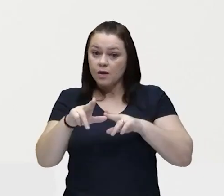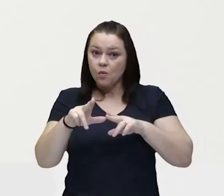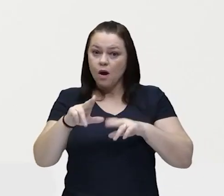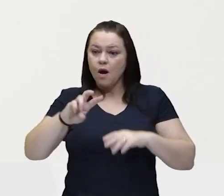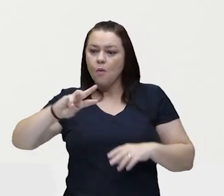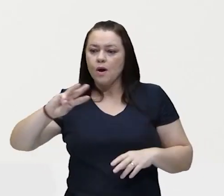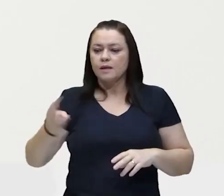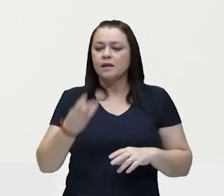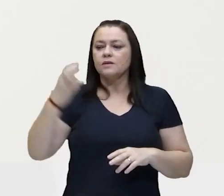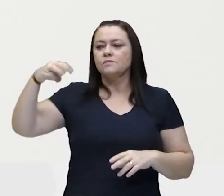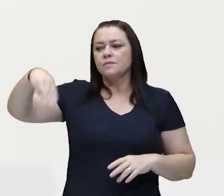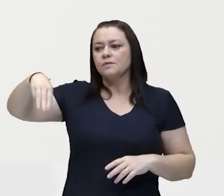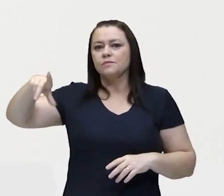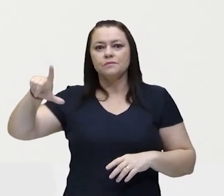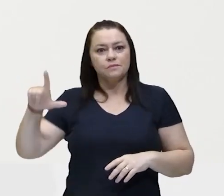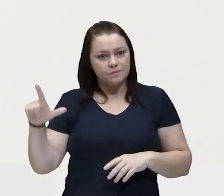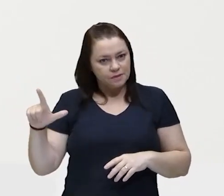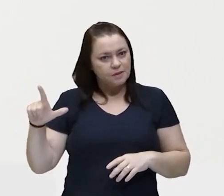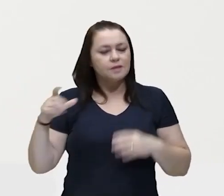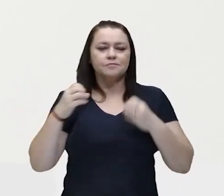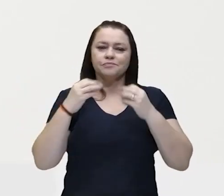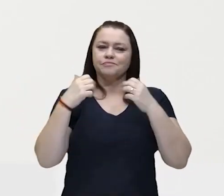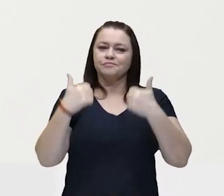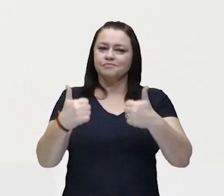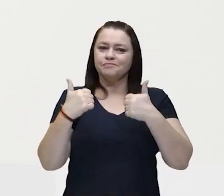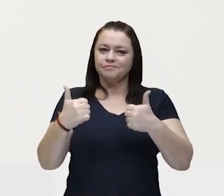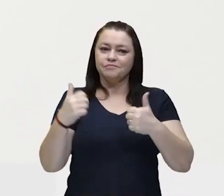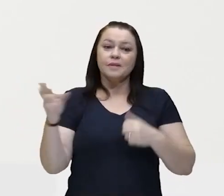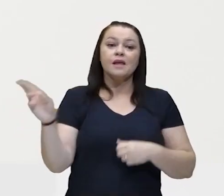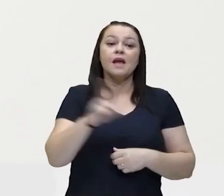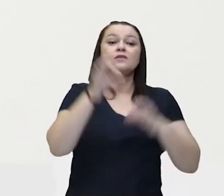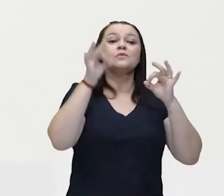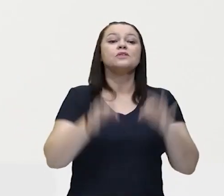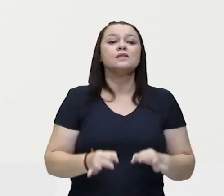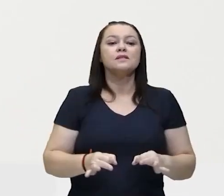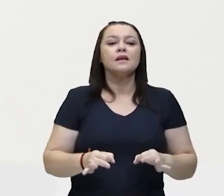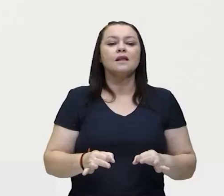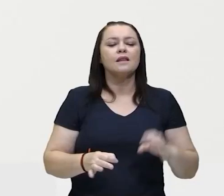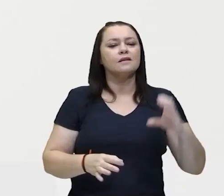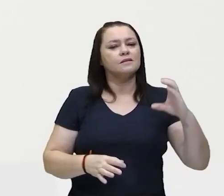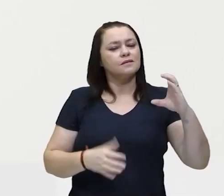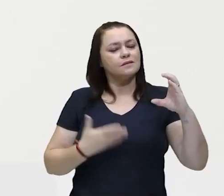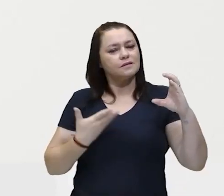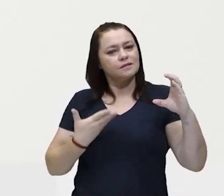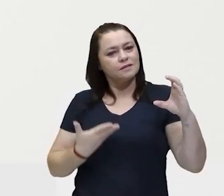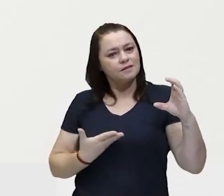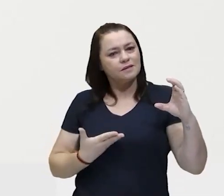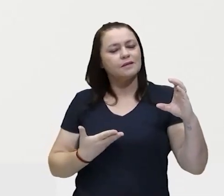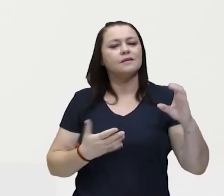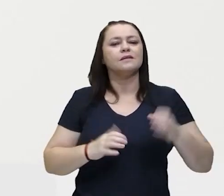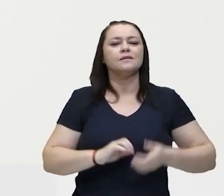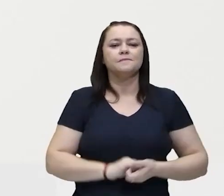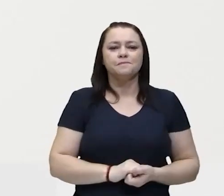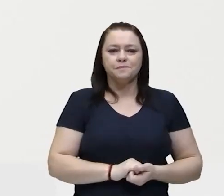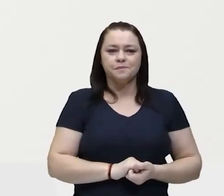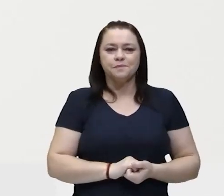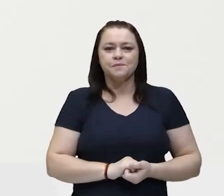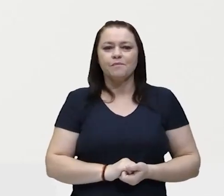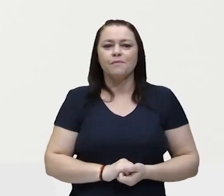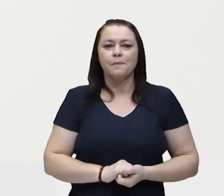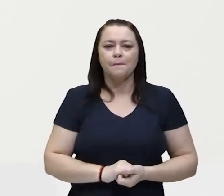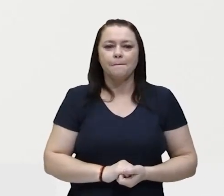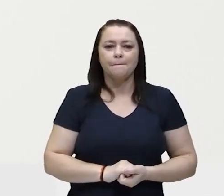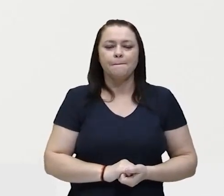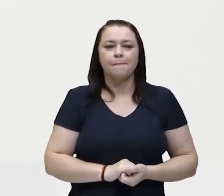3.000 mililitros. Muito bem. Então, a resposta é o quê? A letra C.